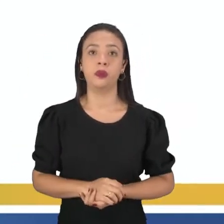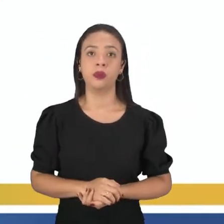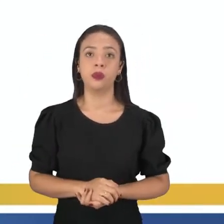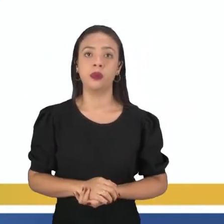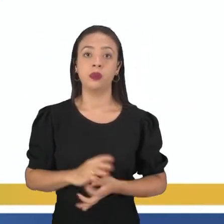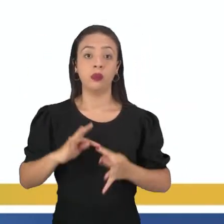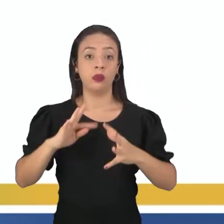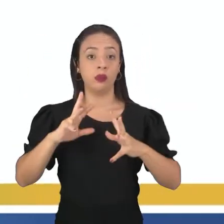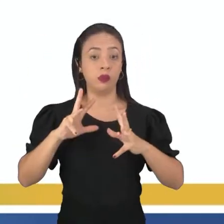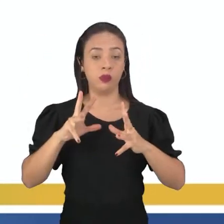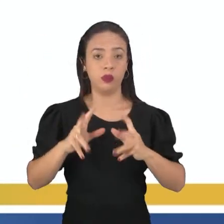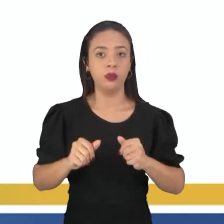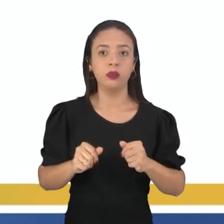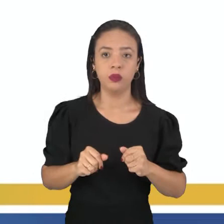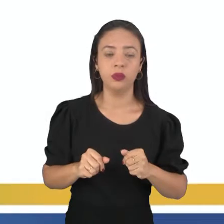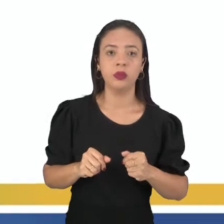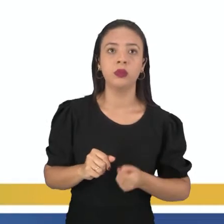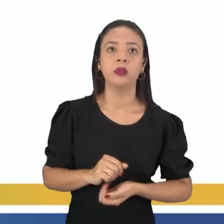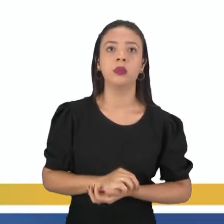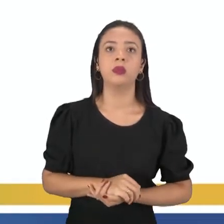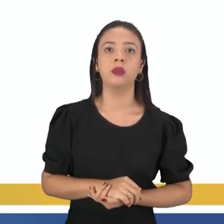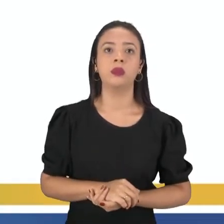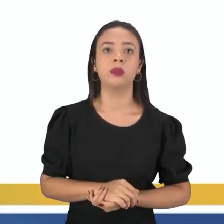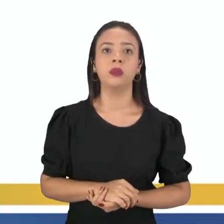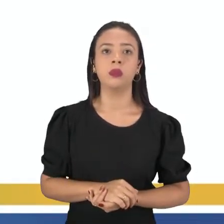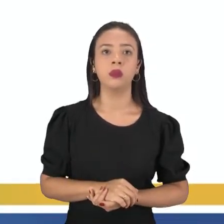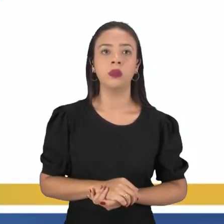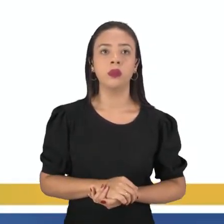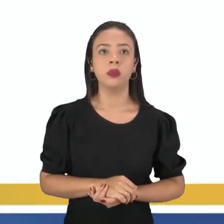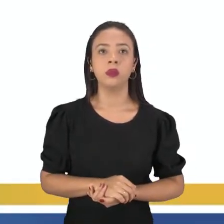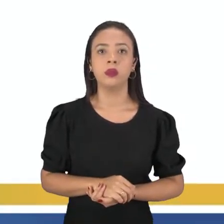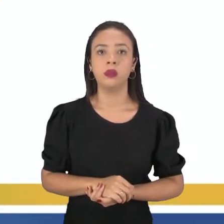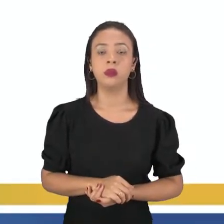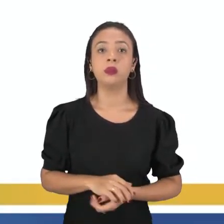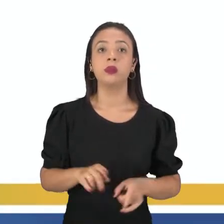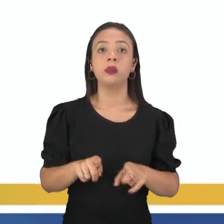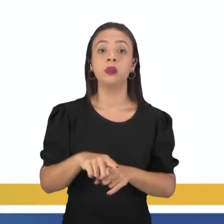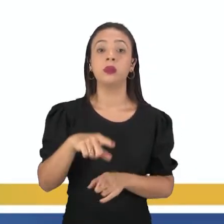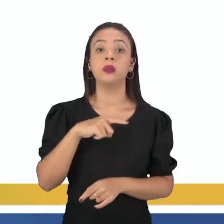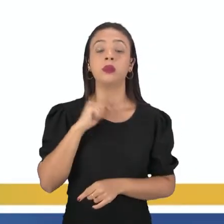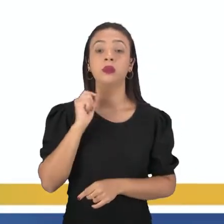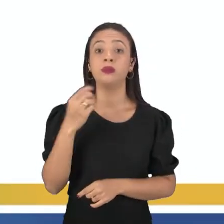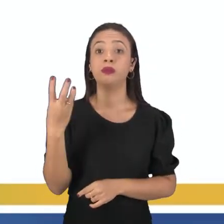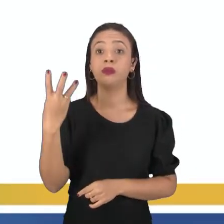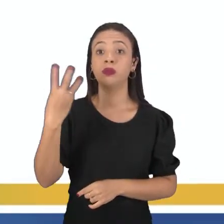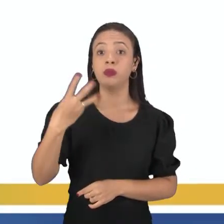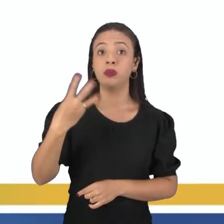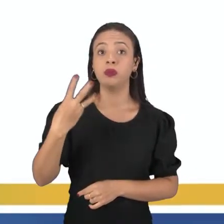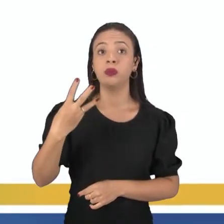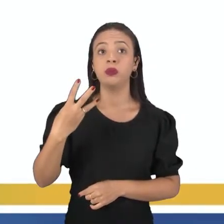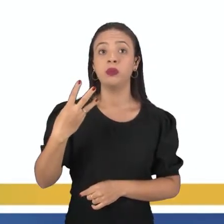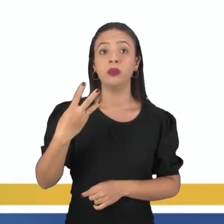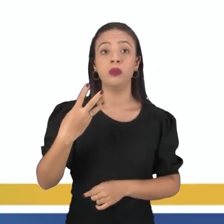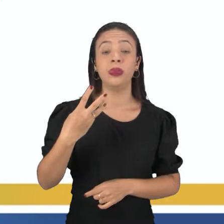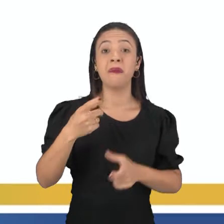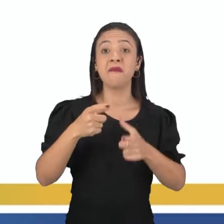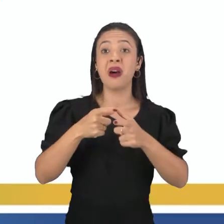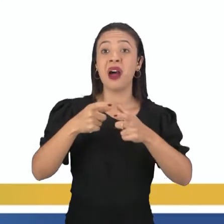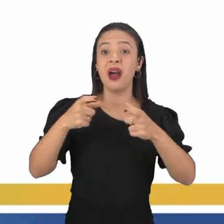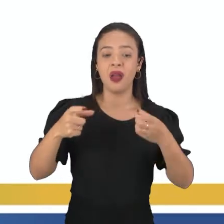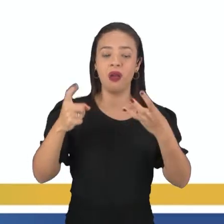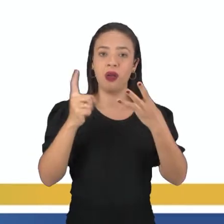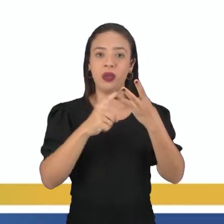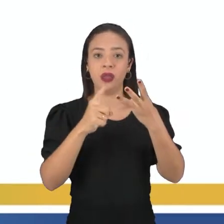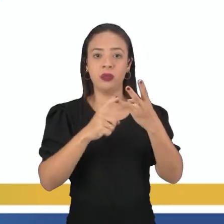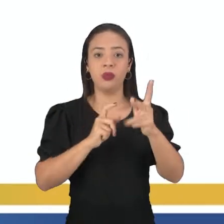97% de toda a população francesa. O terceiro estado, observem, representava a maior parte da população e arcava